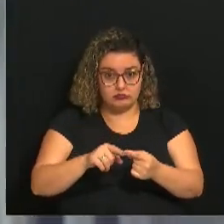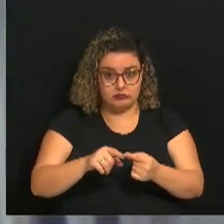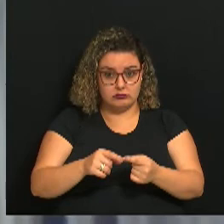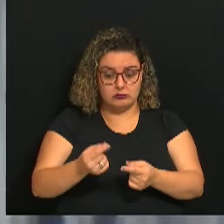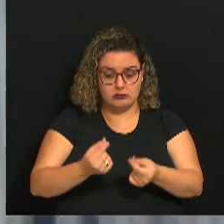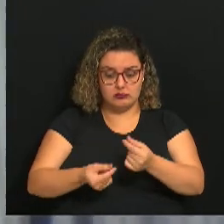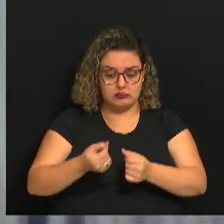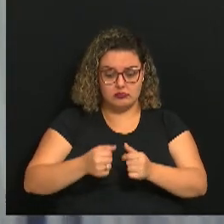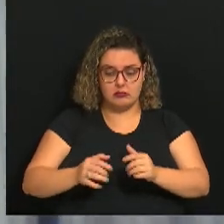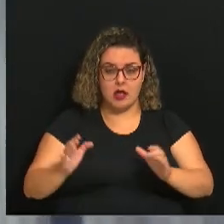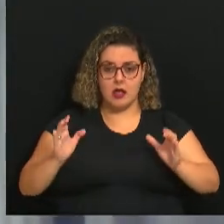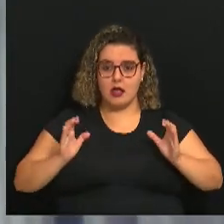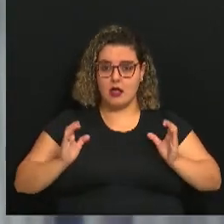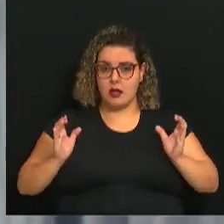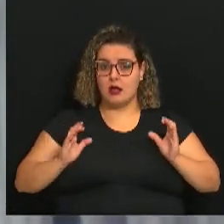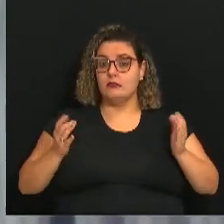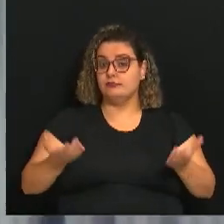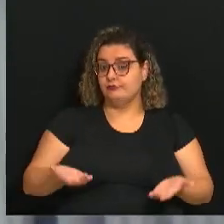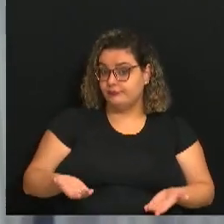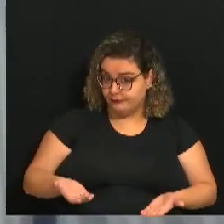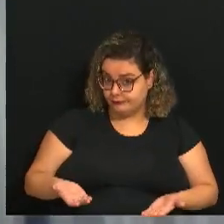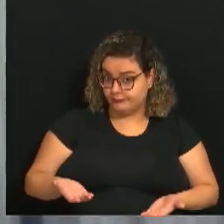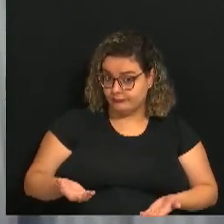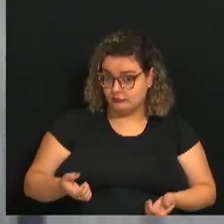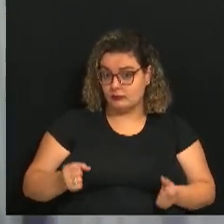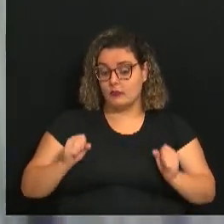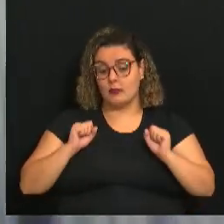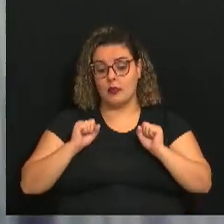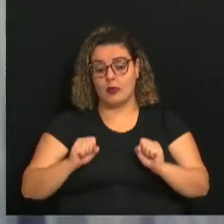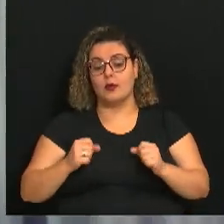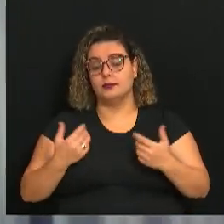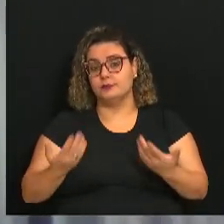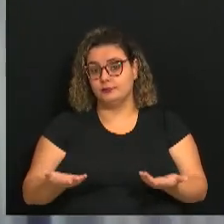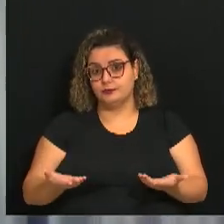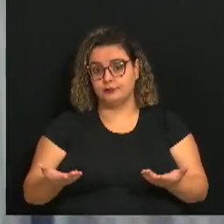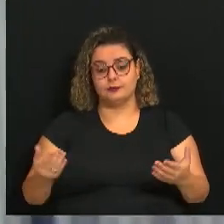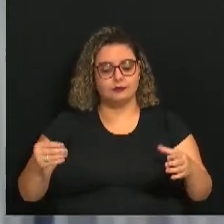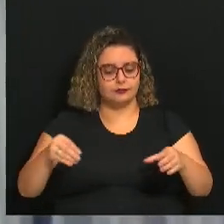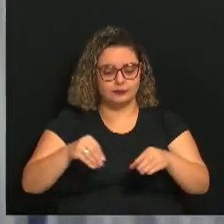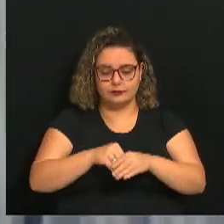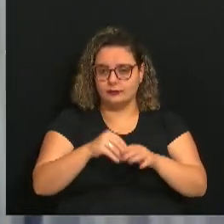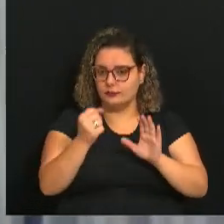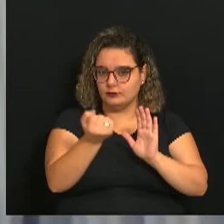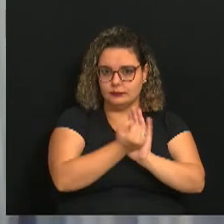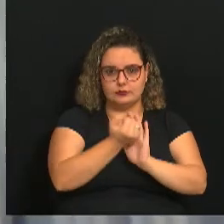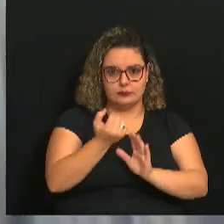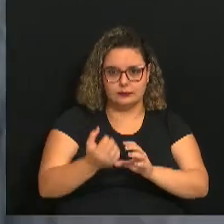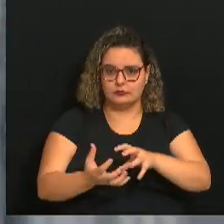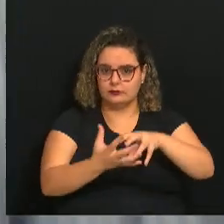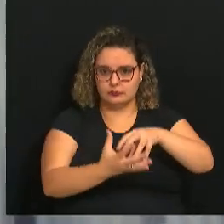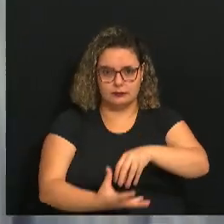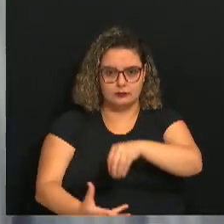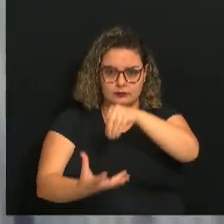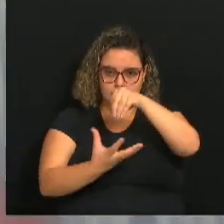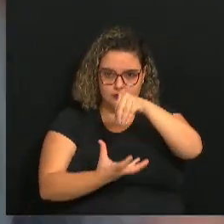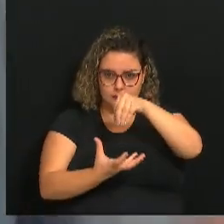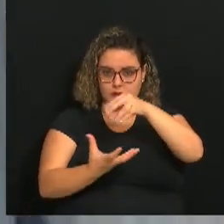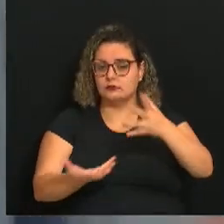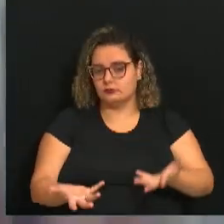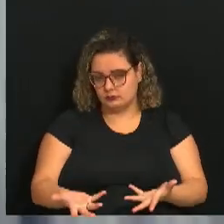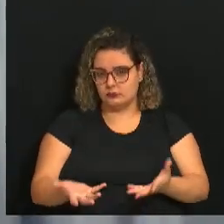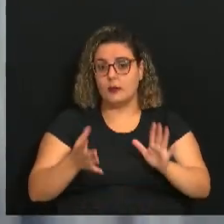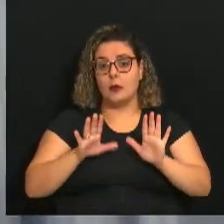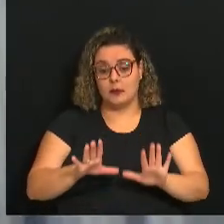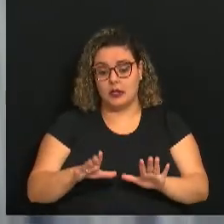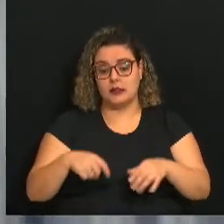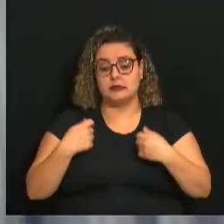lucro, né? Em aumentar a sua possibilidade, que está dentro dos marcos do sistema capitalista, mas é que a gente precisa ter